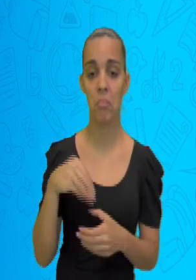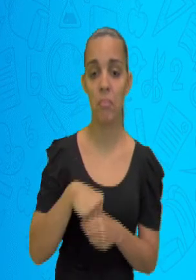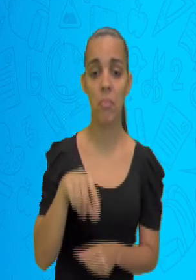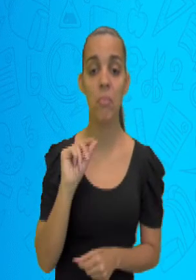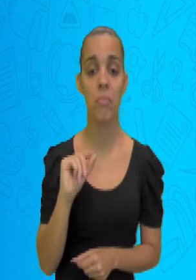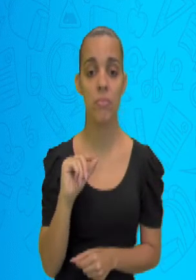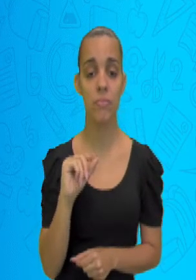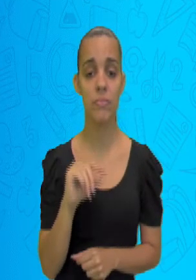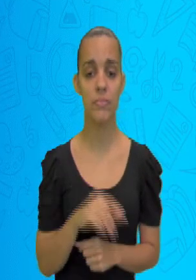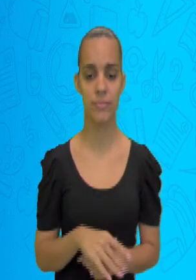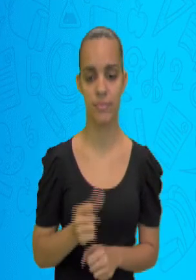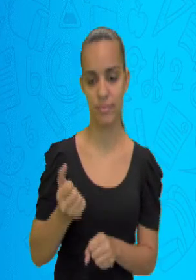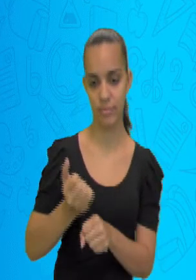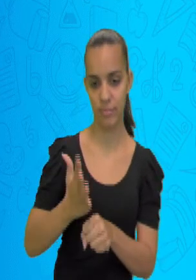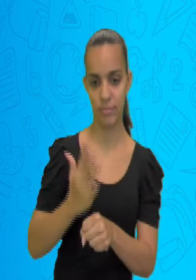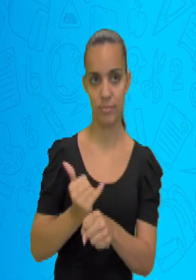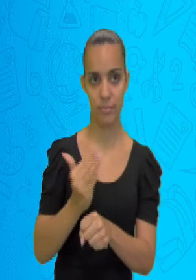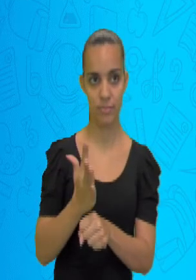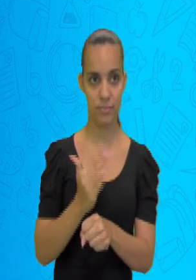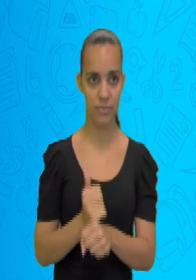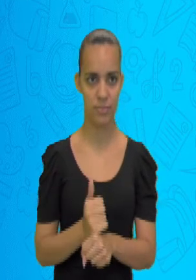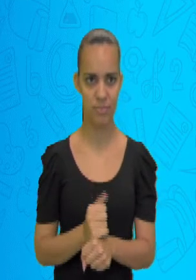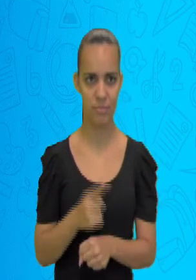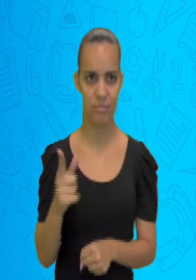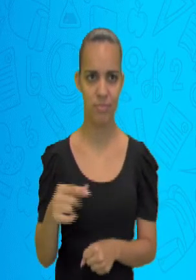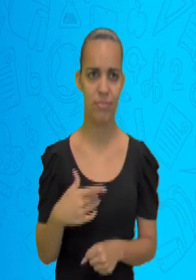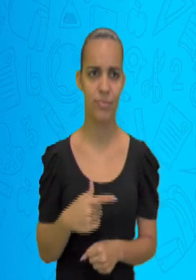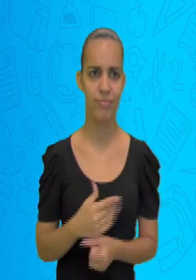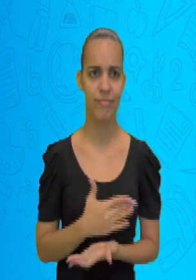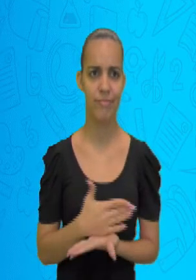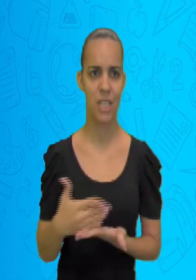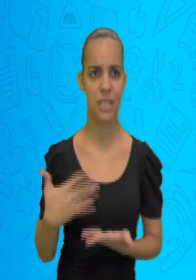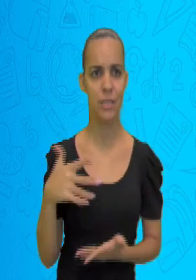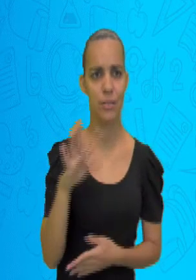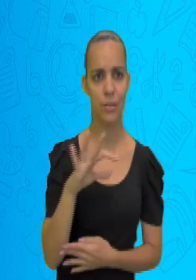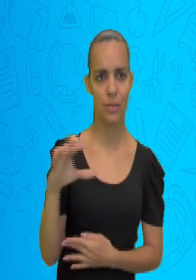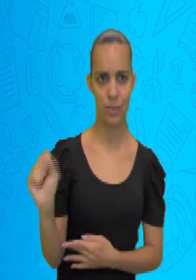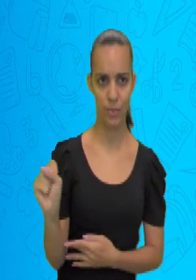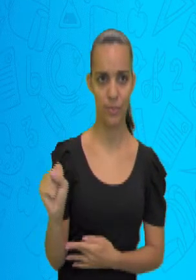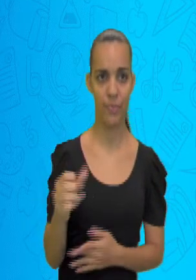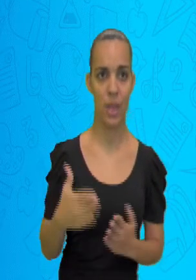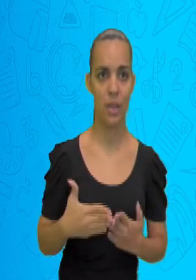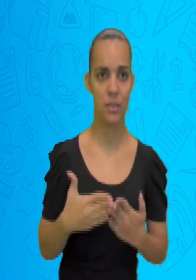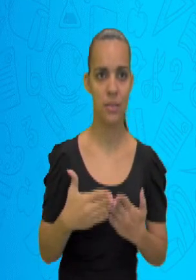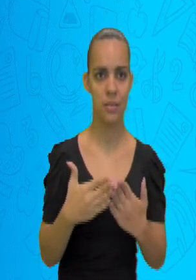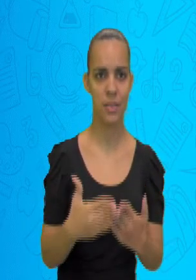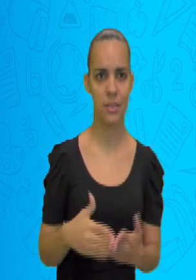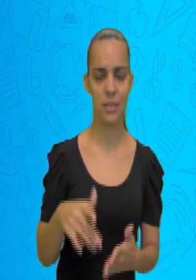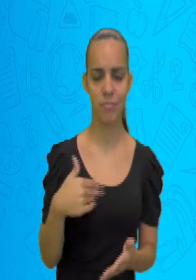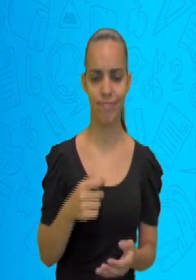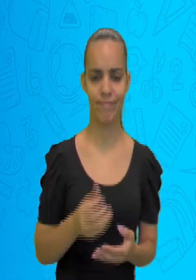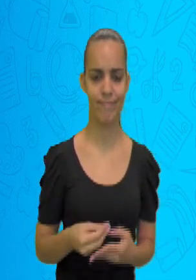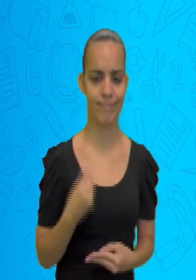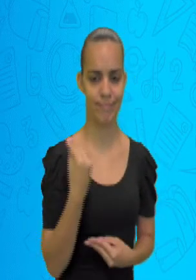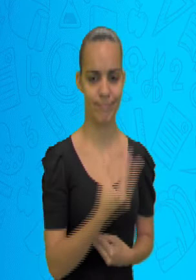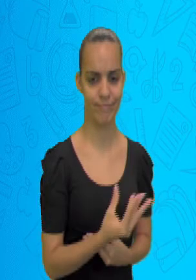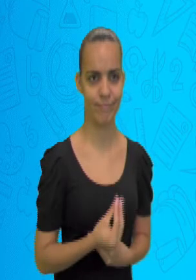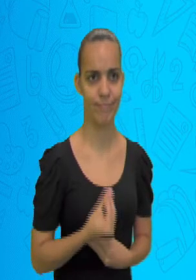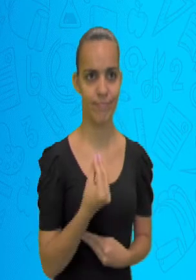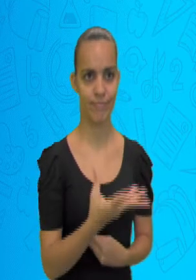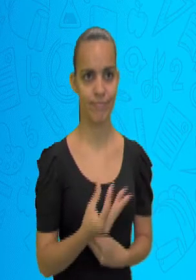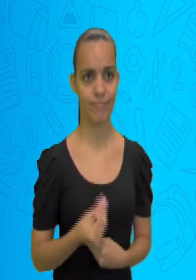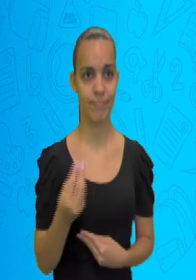de batatas. Assim, sucessivamente, a barquinha vai sendo